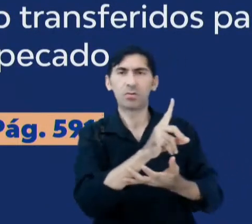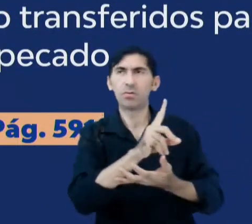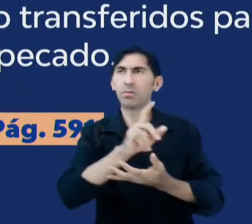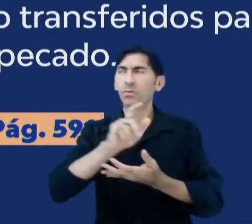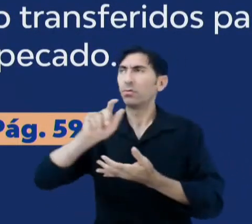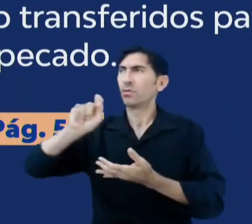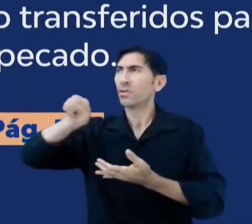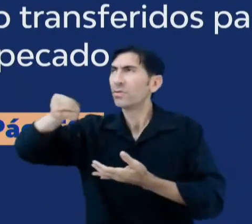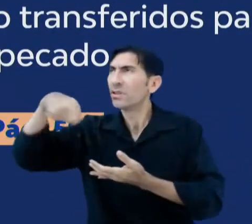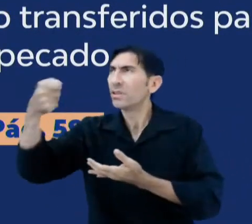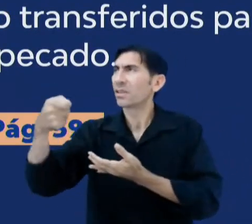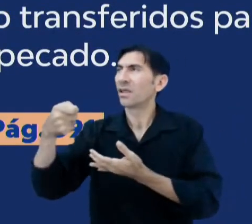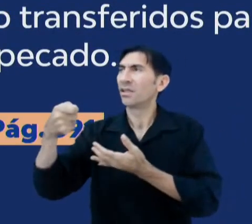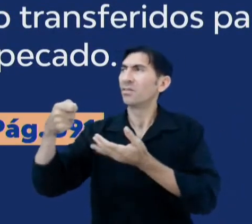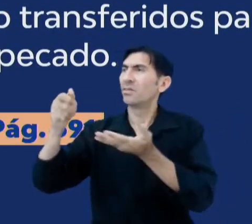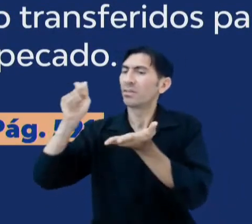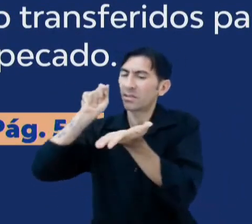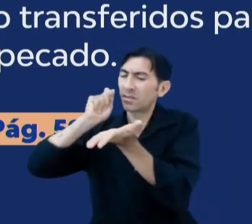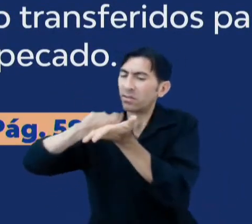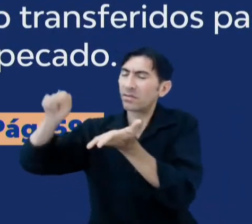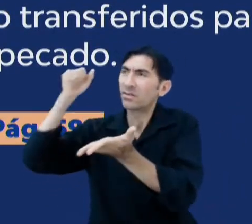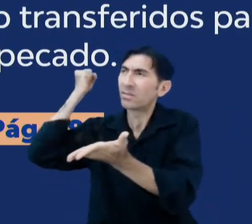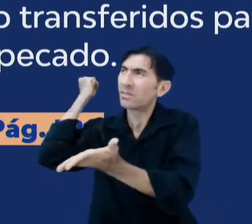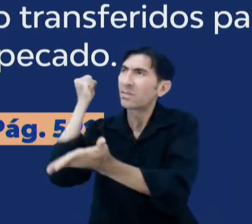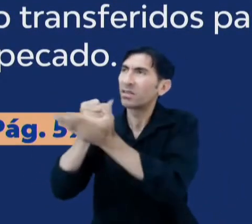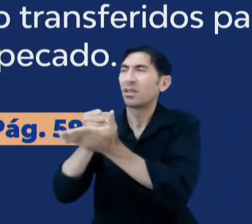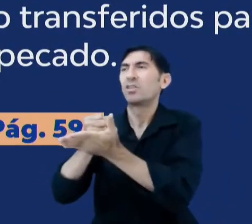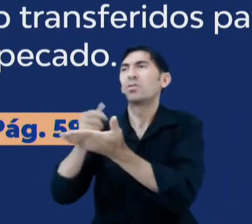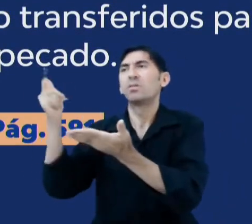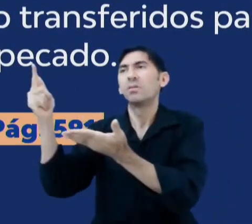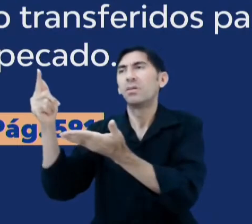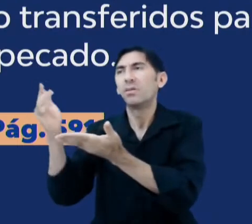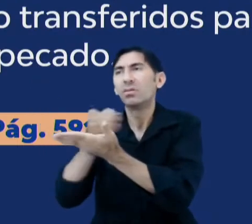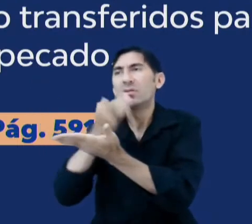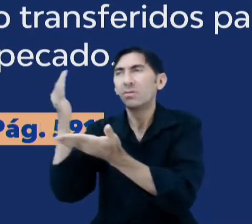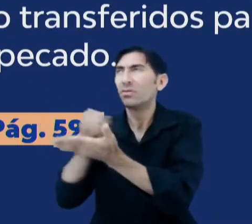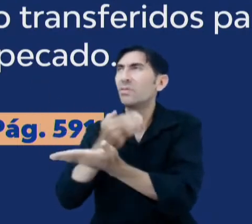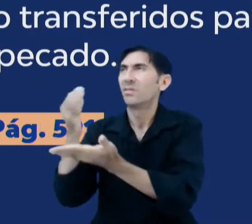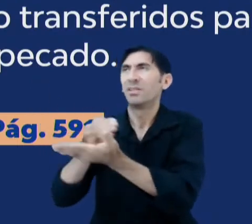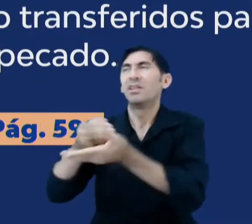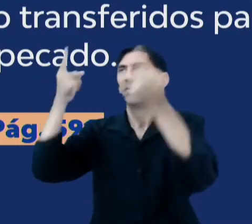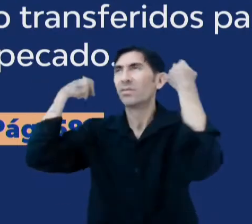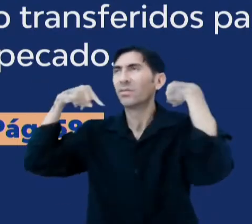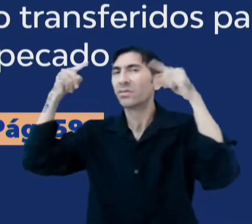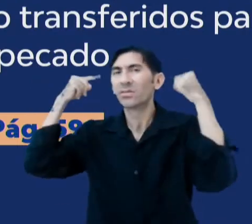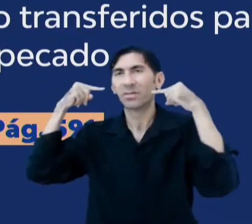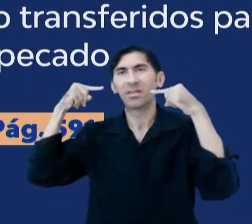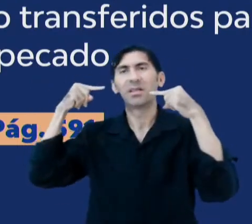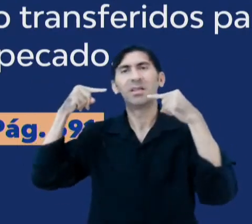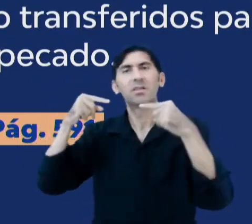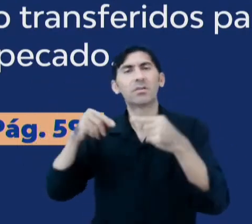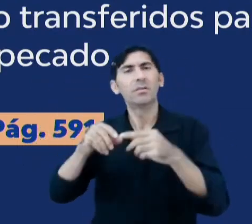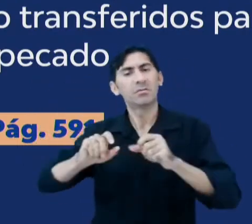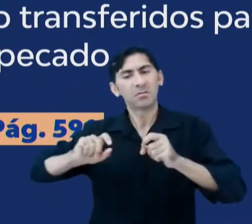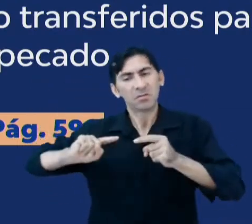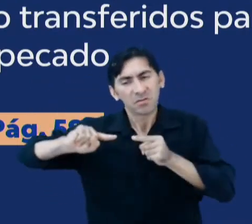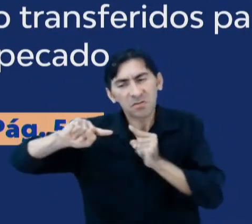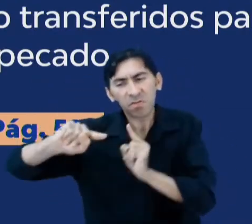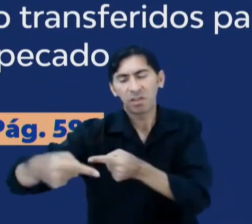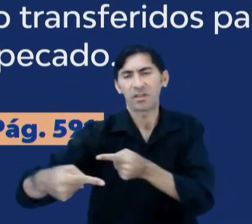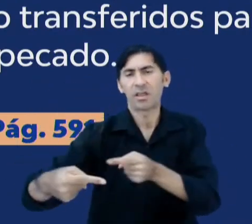do Cordeiro, inscrito entre os fiéis de todos os tempos. Resistiram aos ardis do enganador, não deixaram